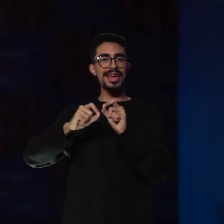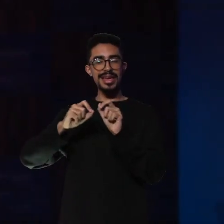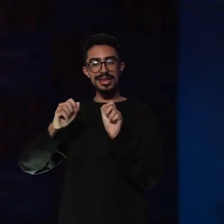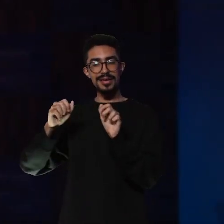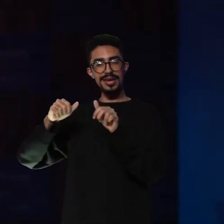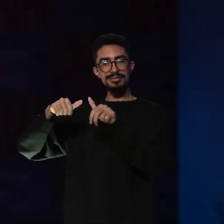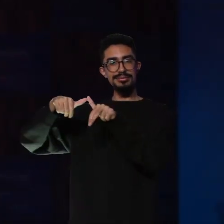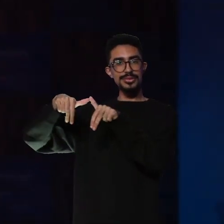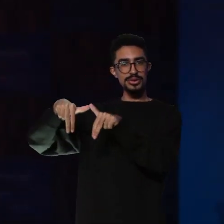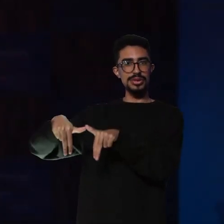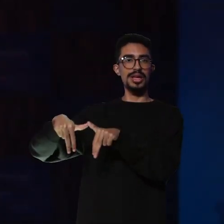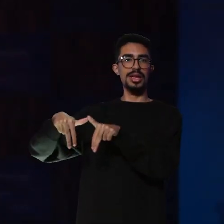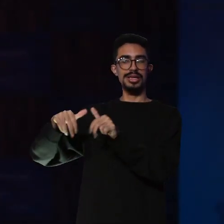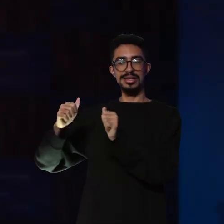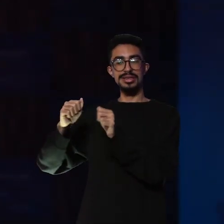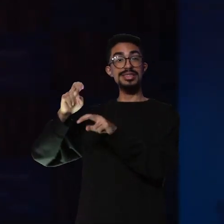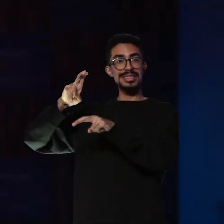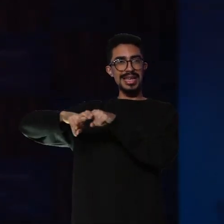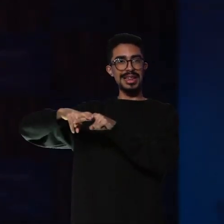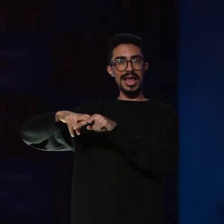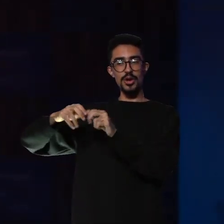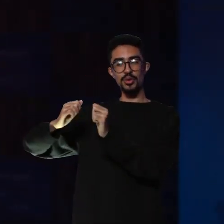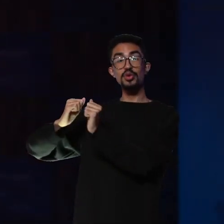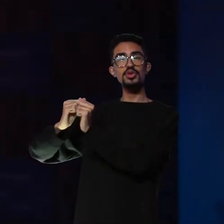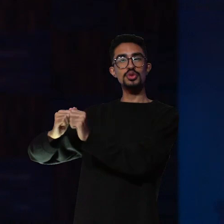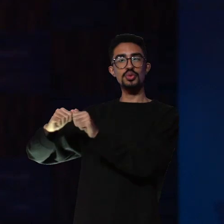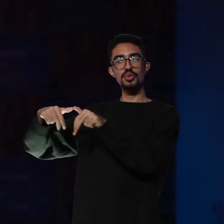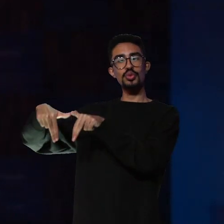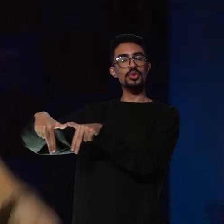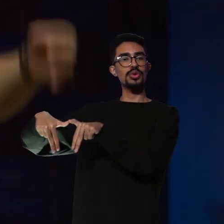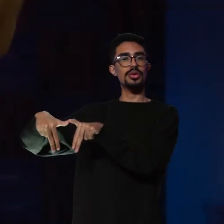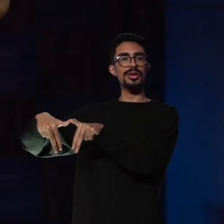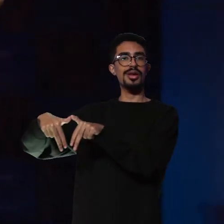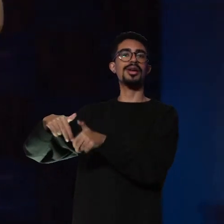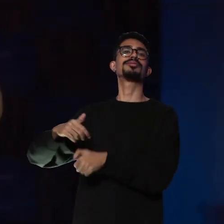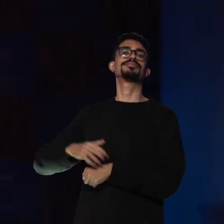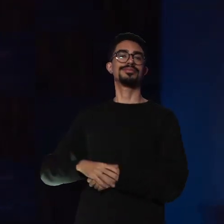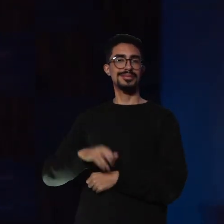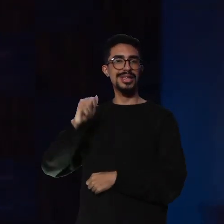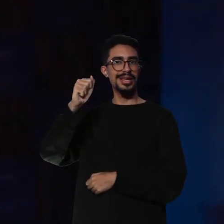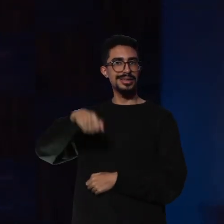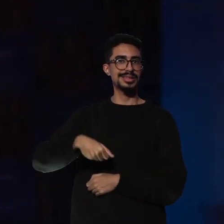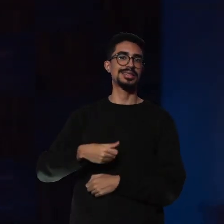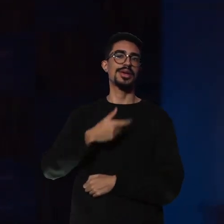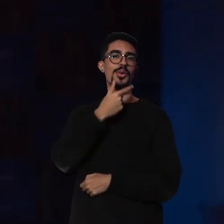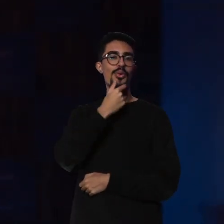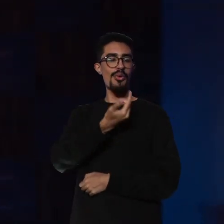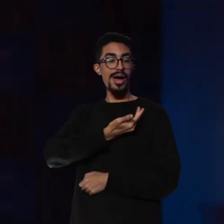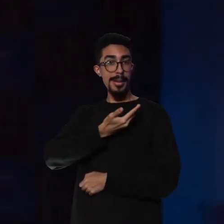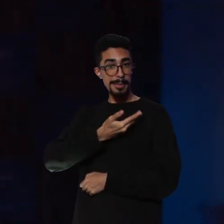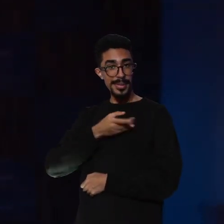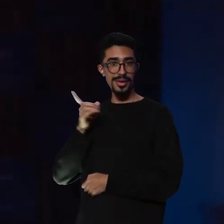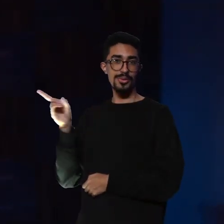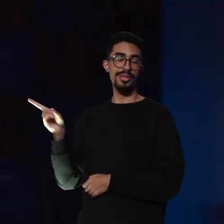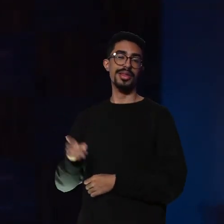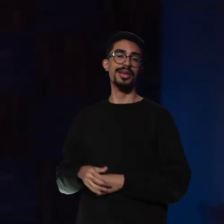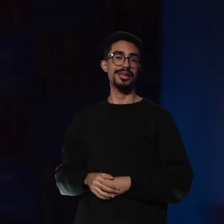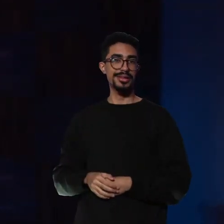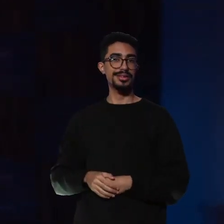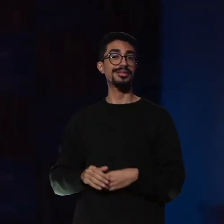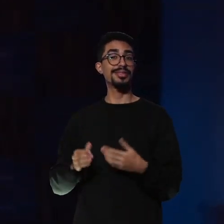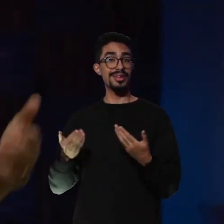inteira para poder fazer a Bíblia de cabo a rabo, de Gênesis a Apocalipse, contando todas as histórias, e foi o que eu